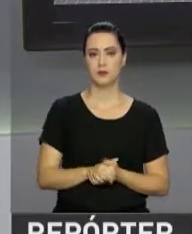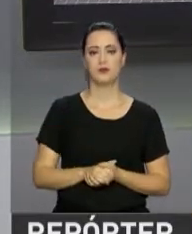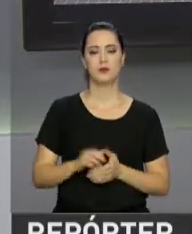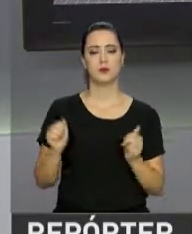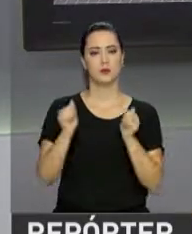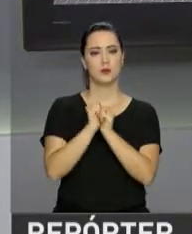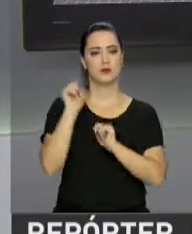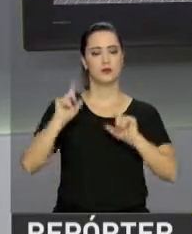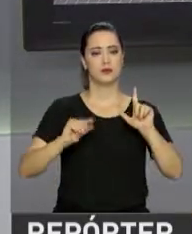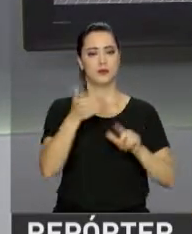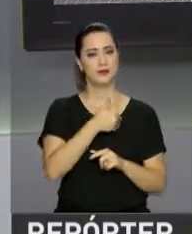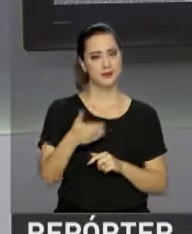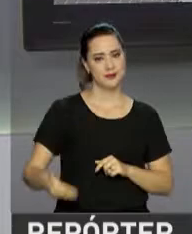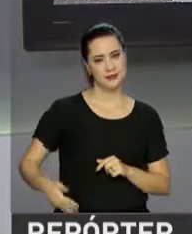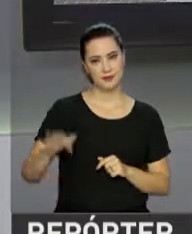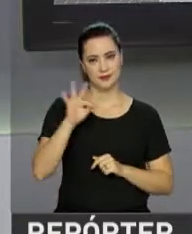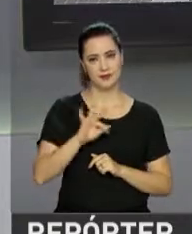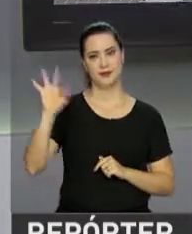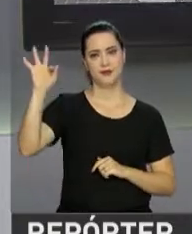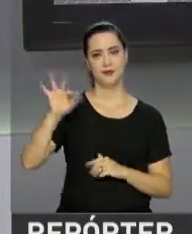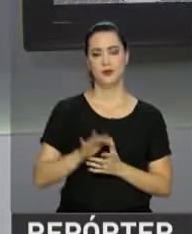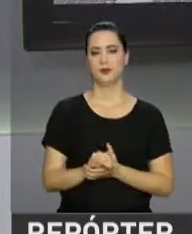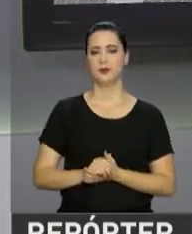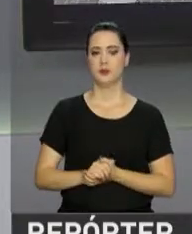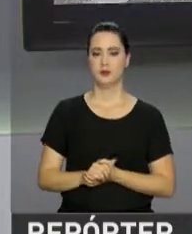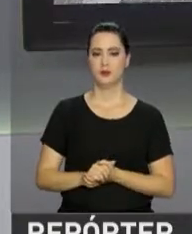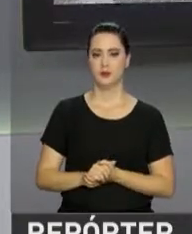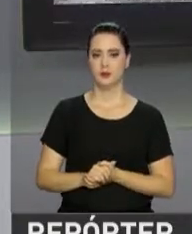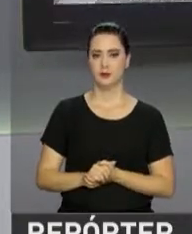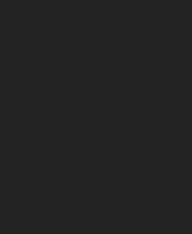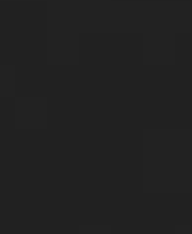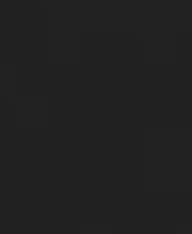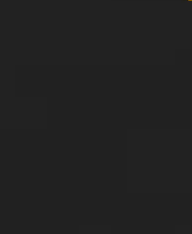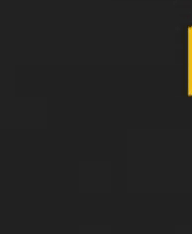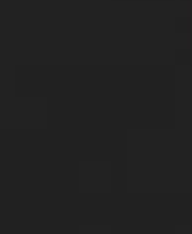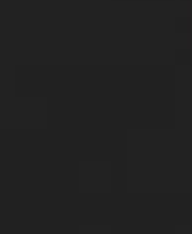internet continue com a gente na nbr a tv do governo federal